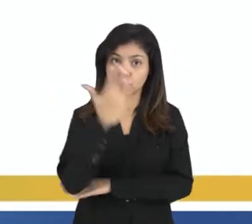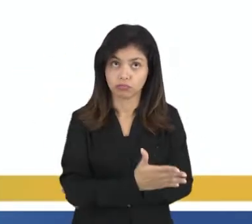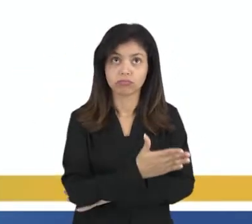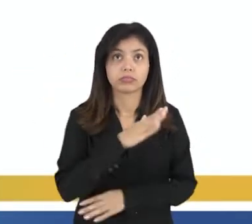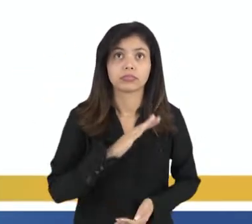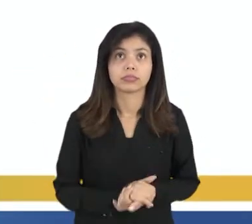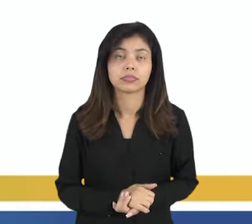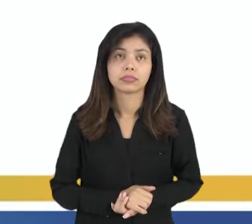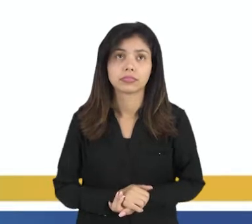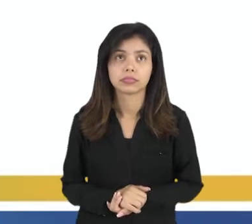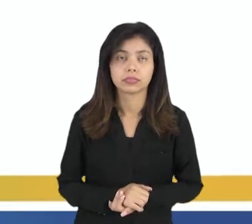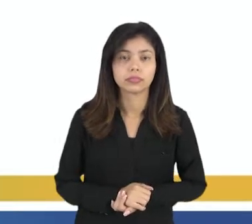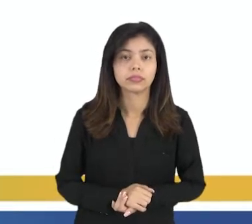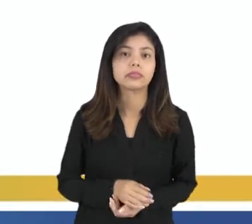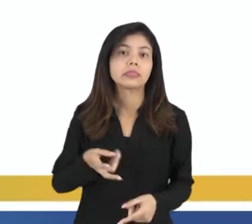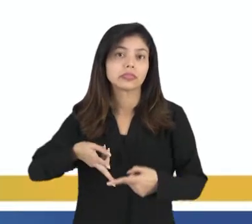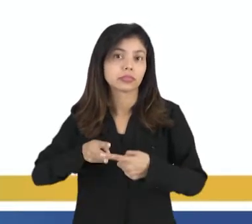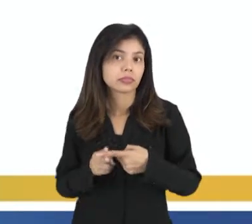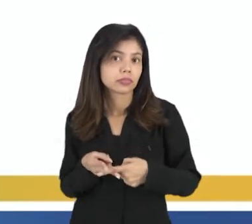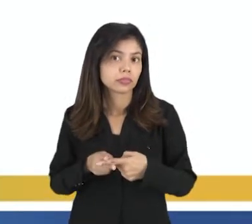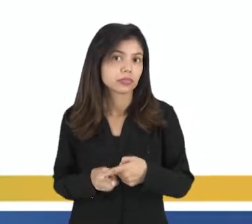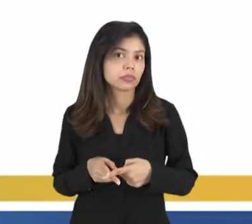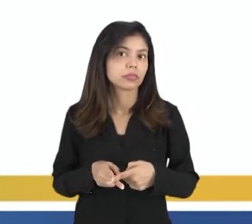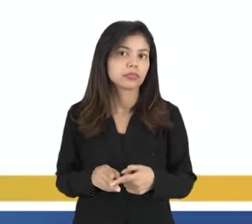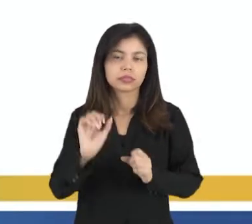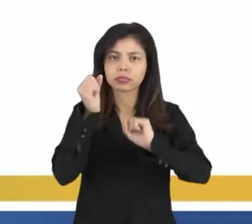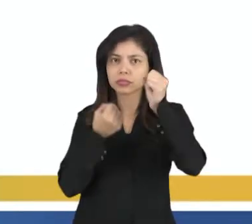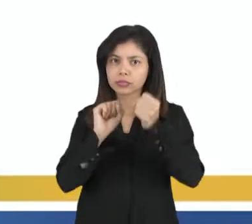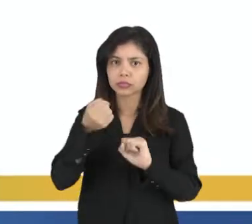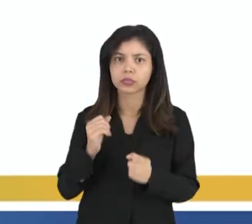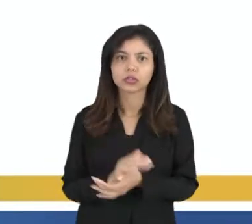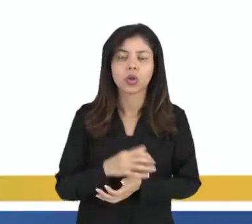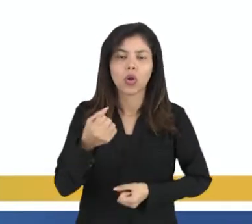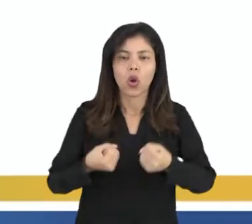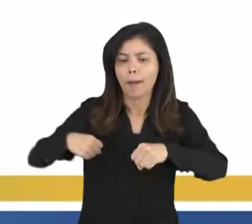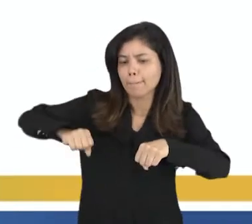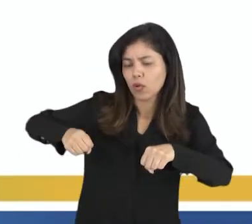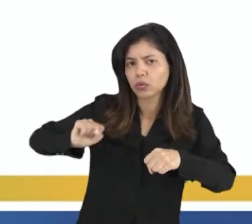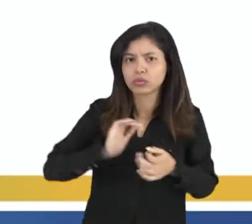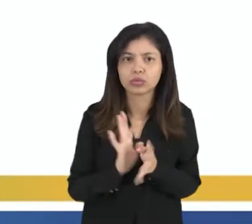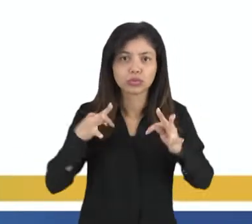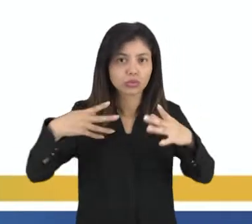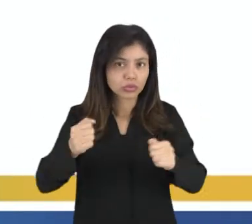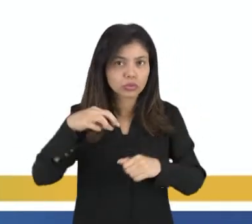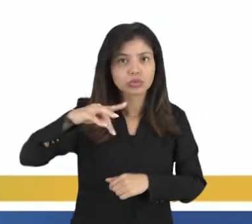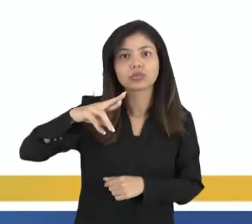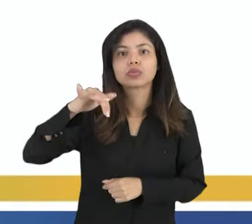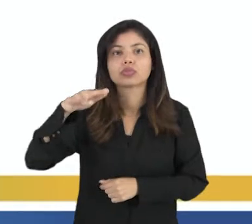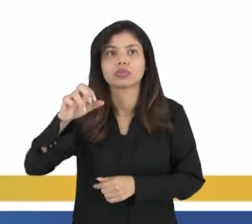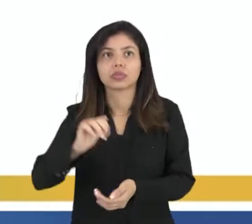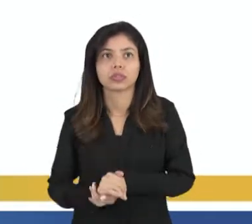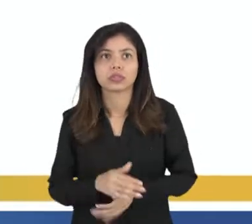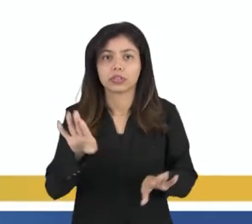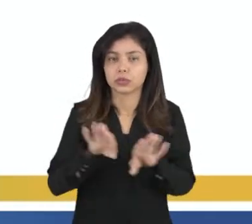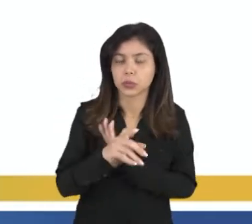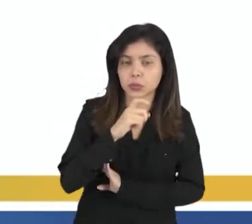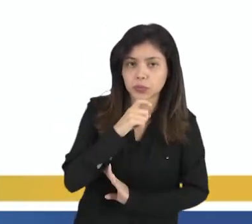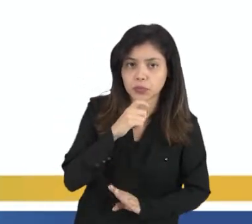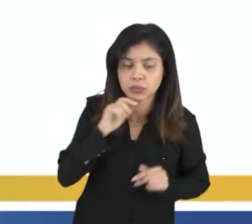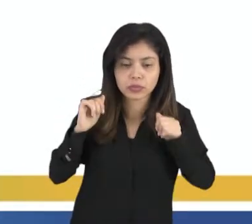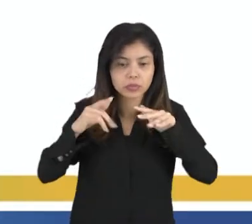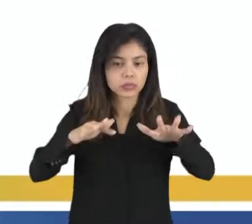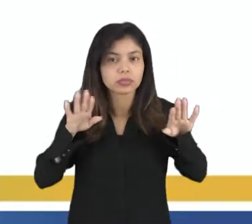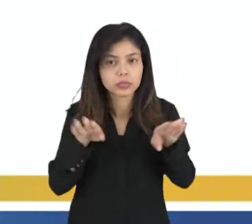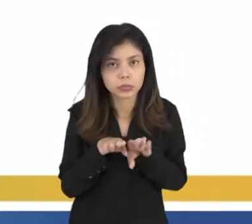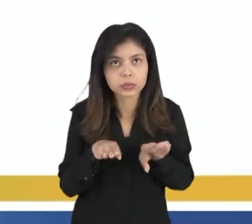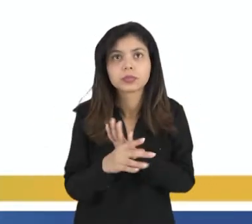direta, tá, às máquinas térmicas. Os motores de moto, todos os tipos de motores, tá, e refrigeradores estão dentro dessa